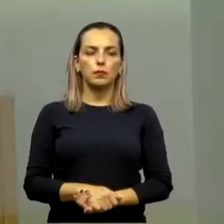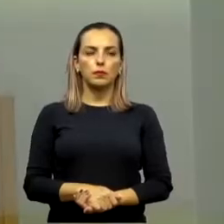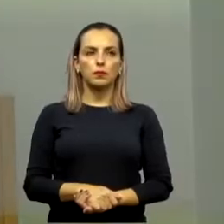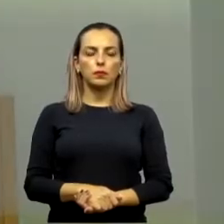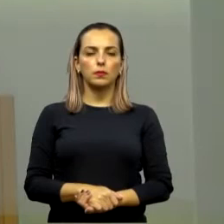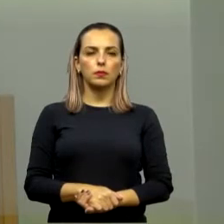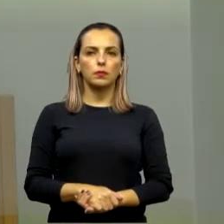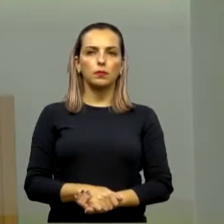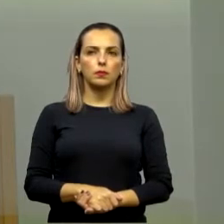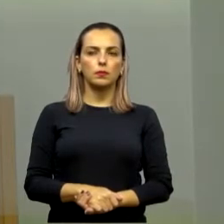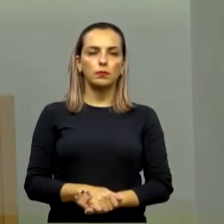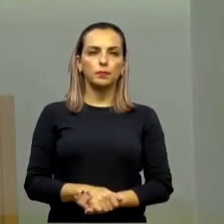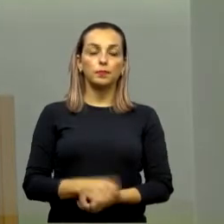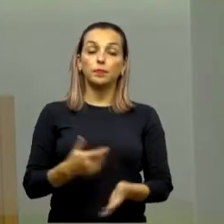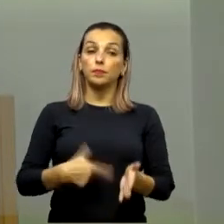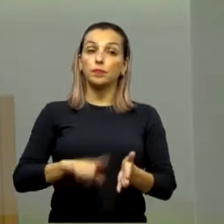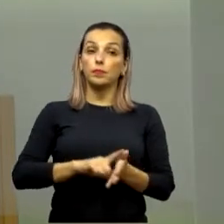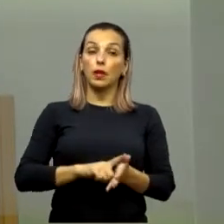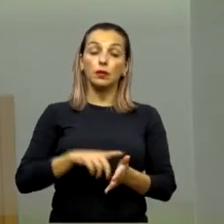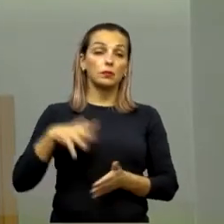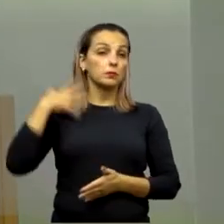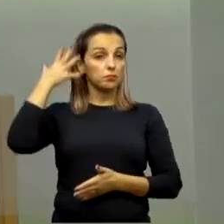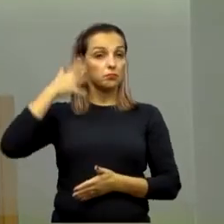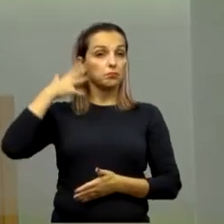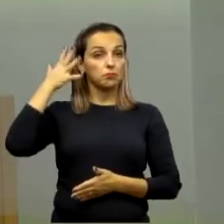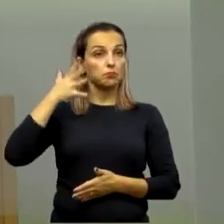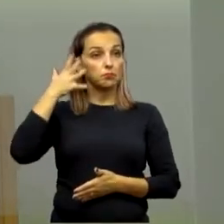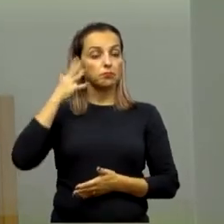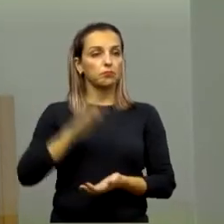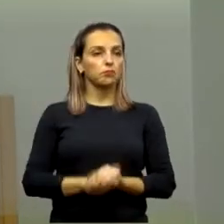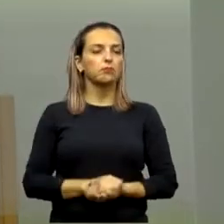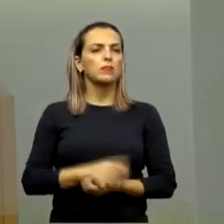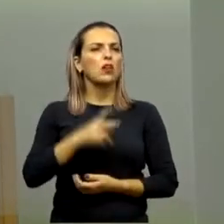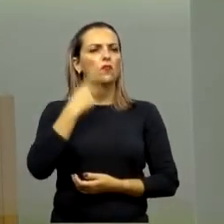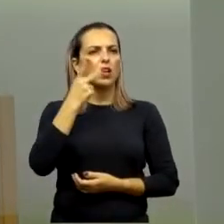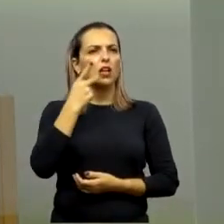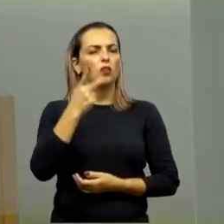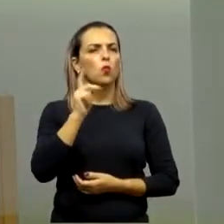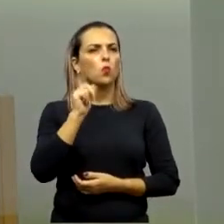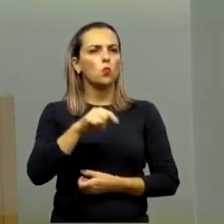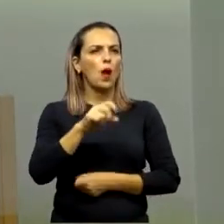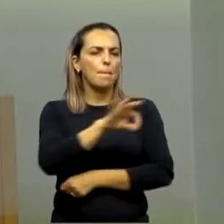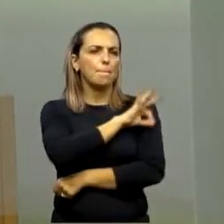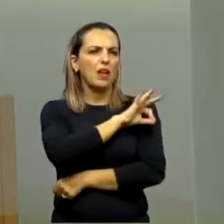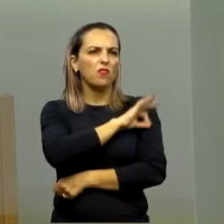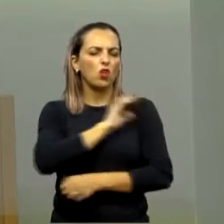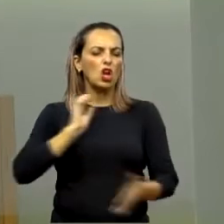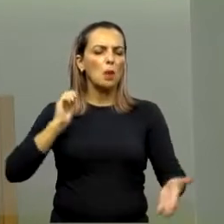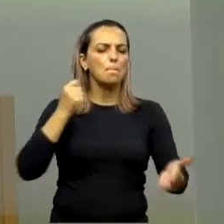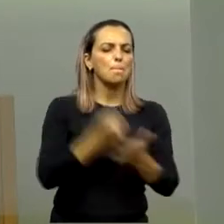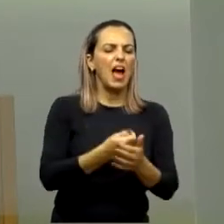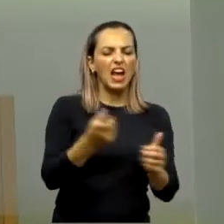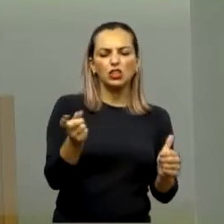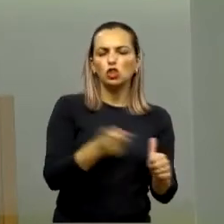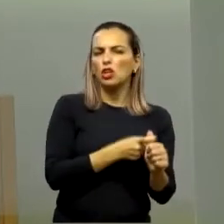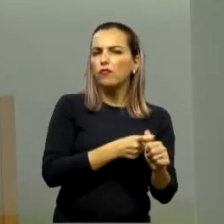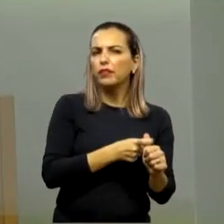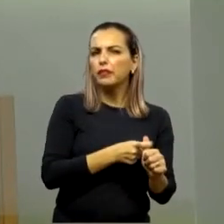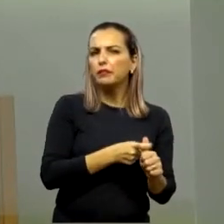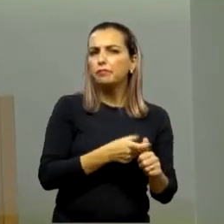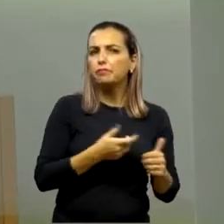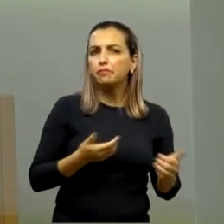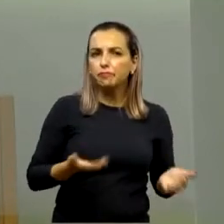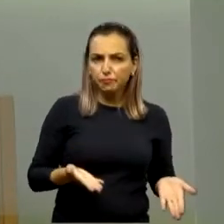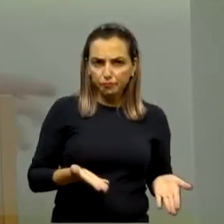antes de começar a minha fala o vereador aí que pronunciou que a prefeitura não tá pagando precatórios só